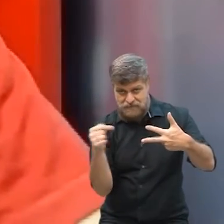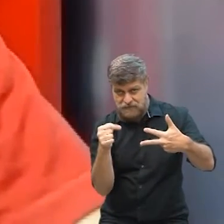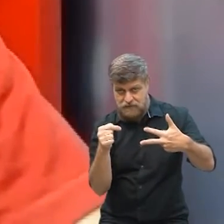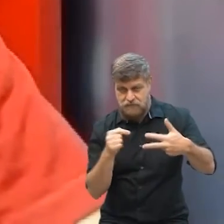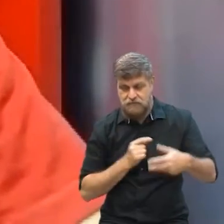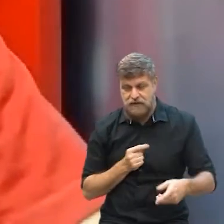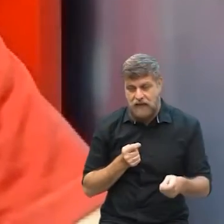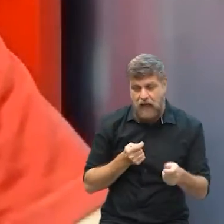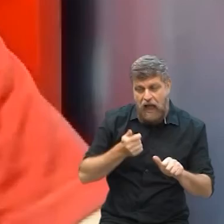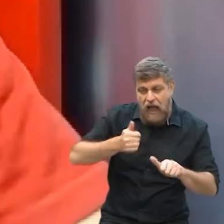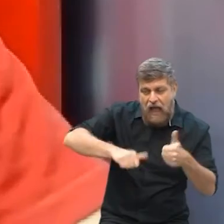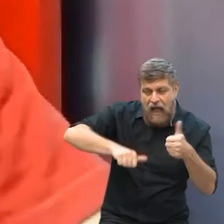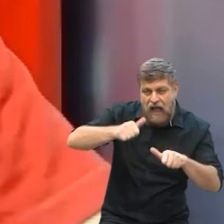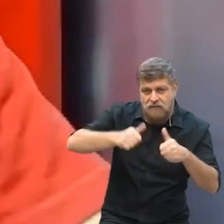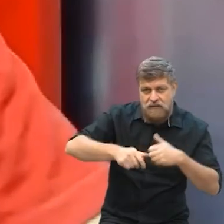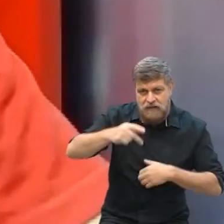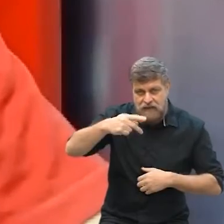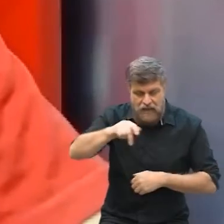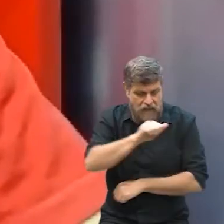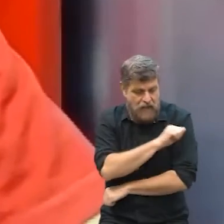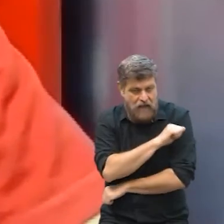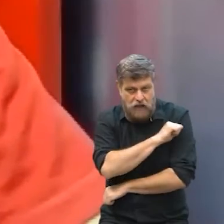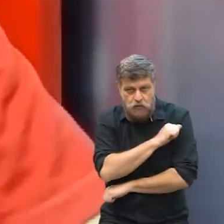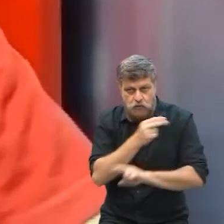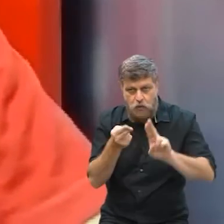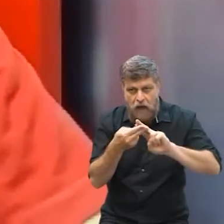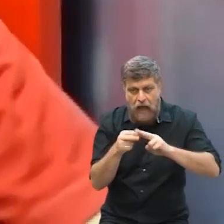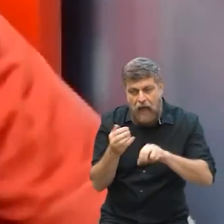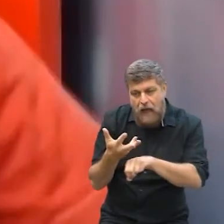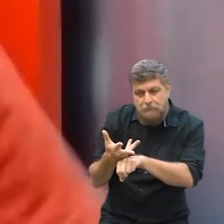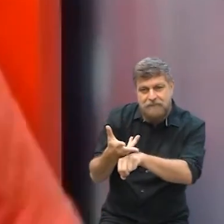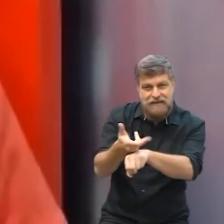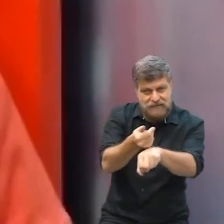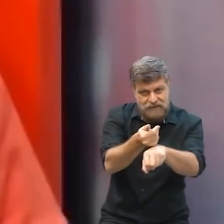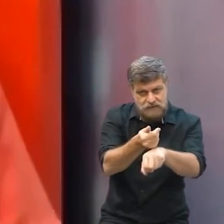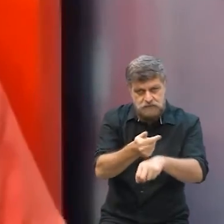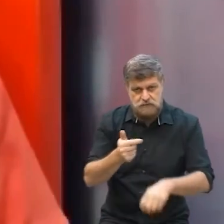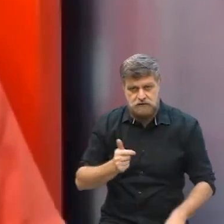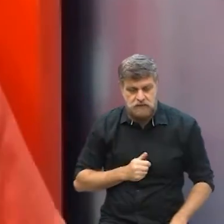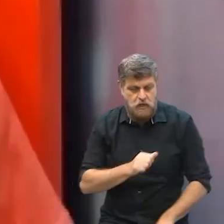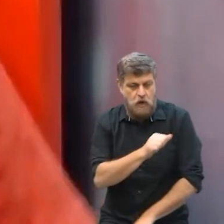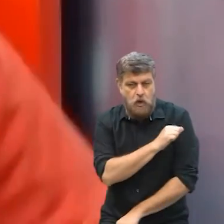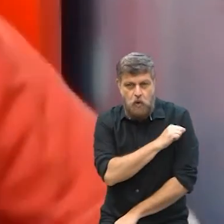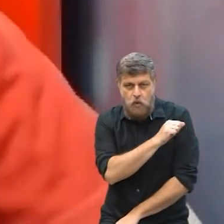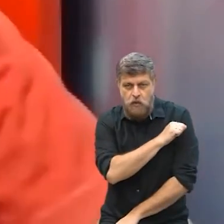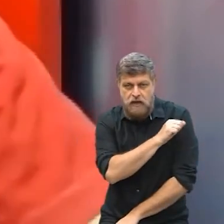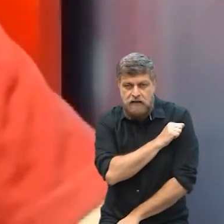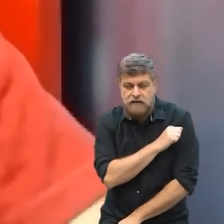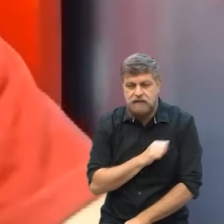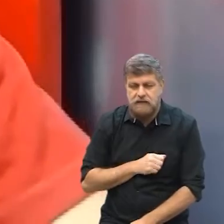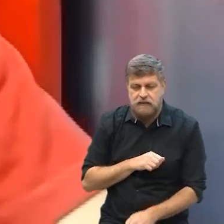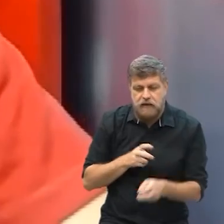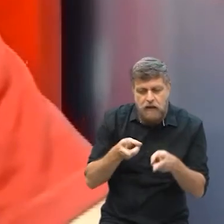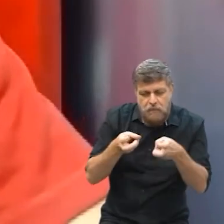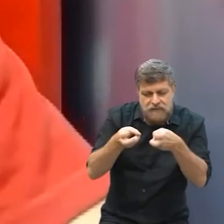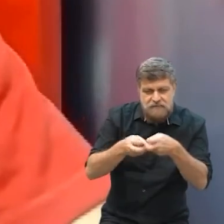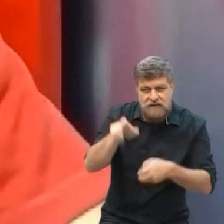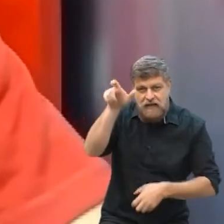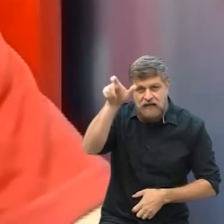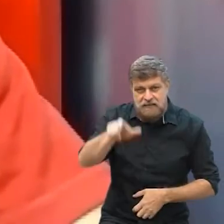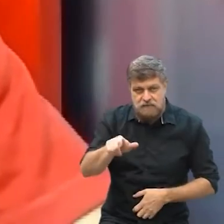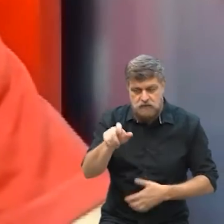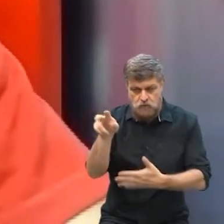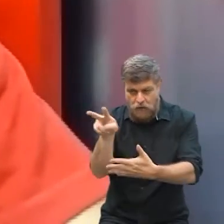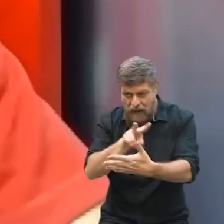vai medir as habilidades do aluno. O Enem ele acaba cobrando muito a capacidade de leitura